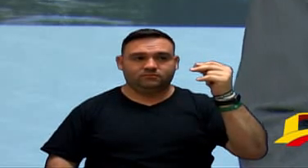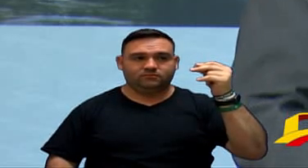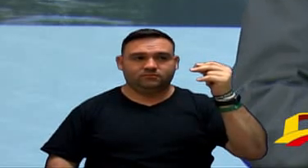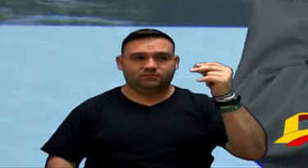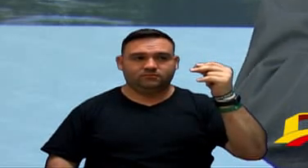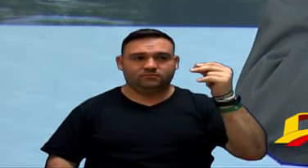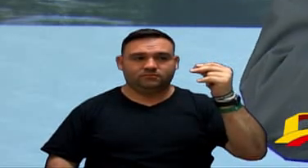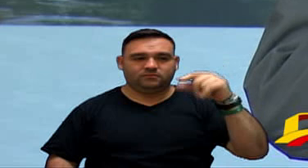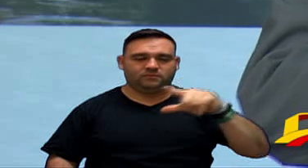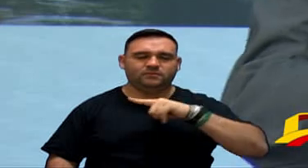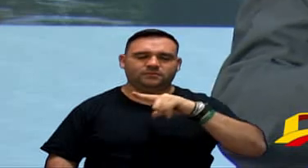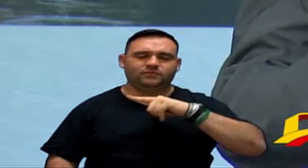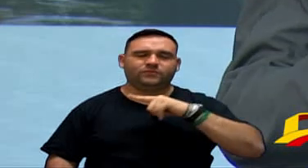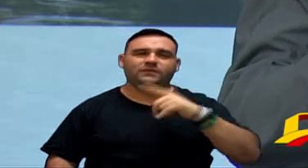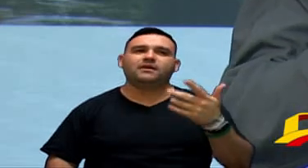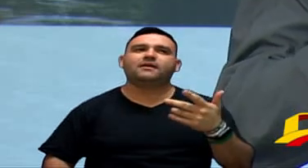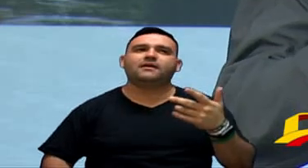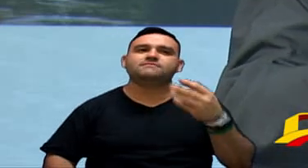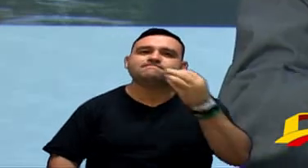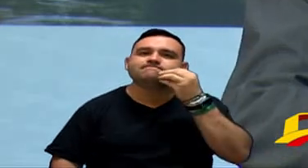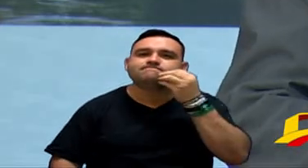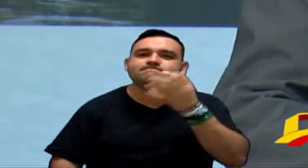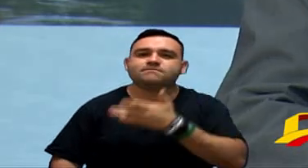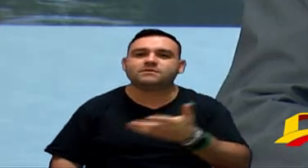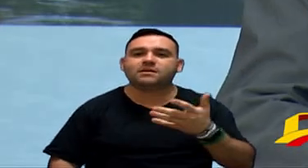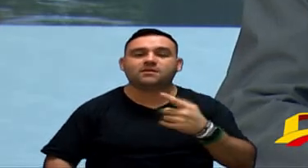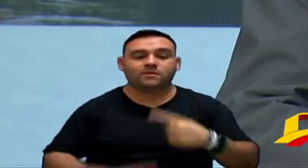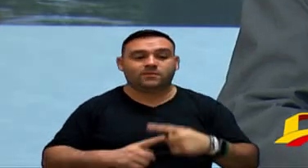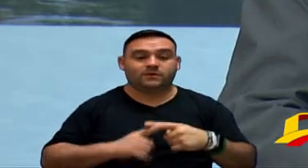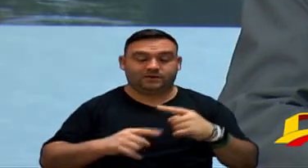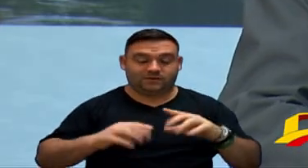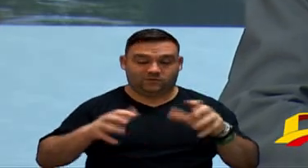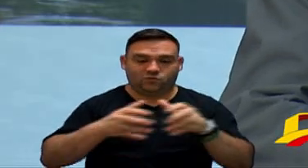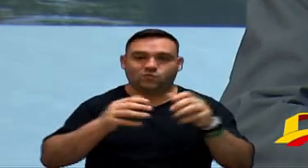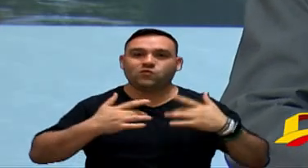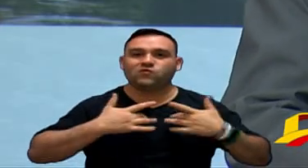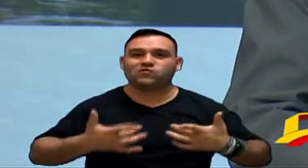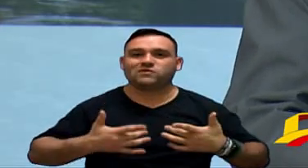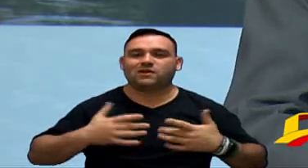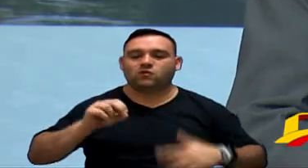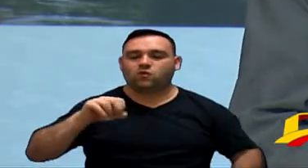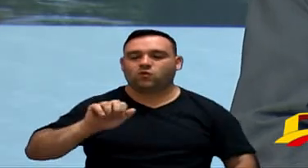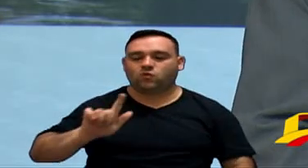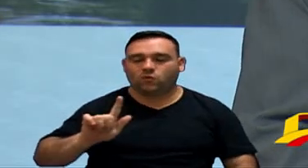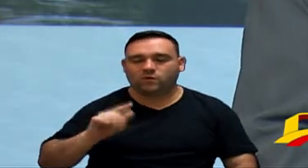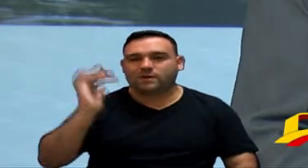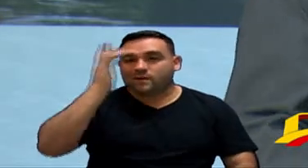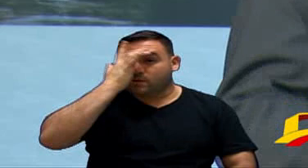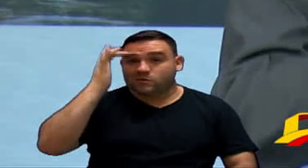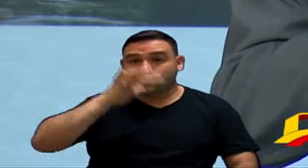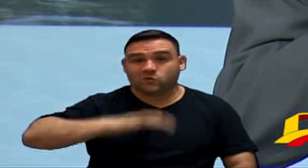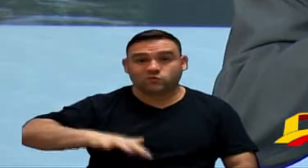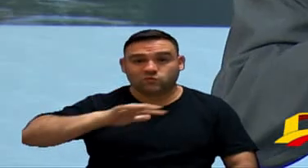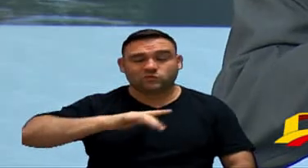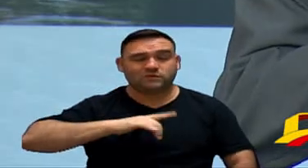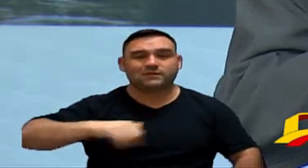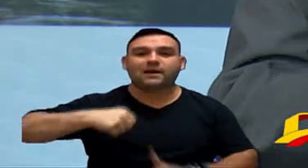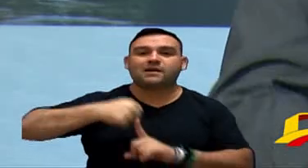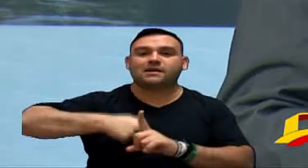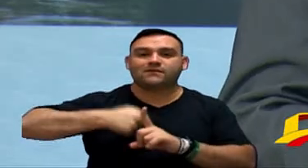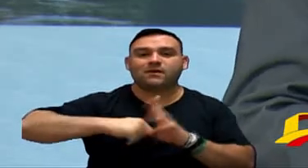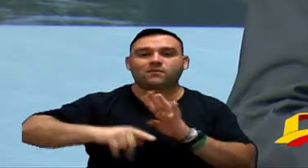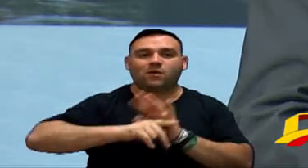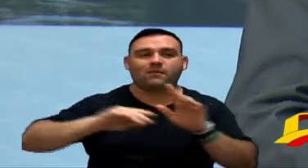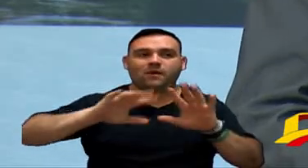cria oportunidade para que as organizações sociais as pessoas que são ativistas